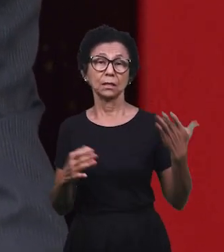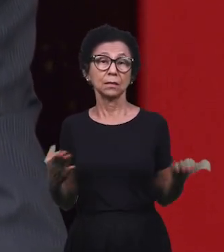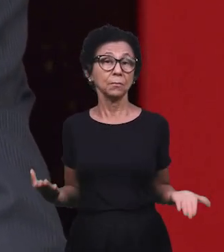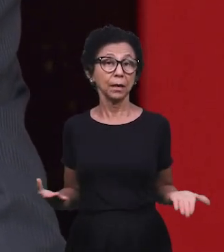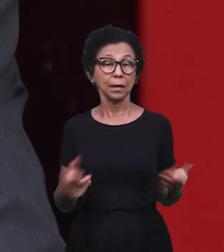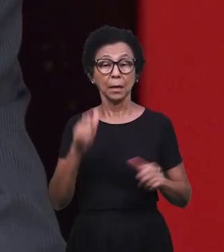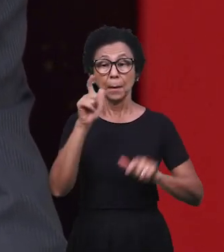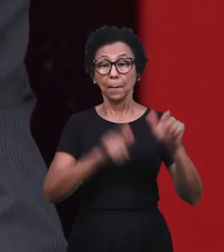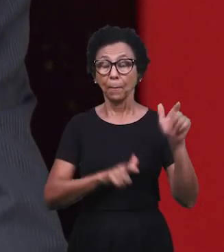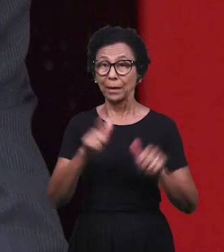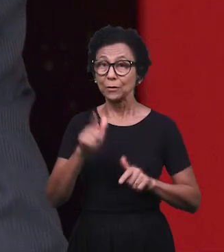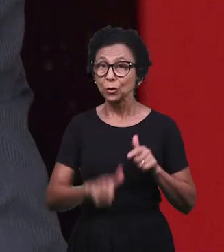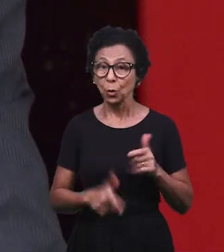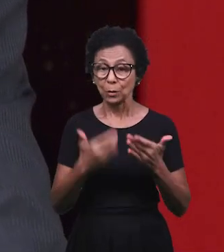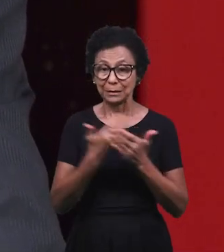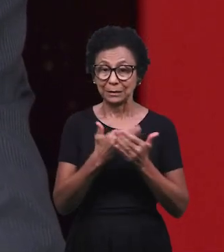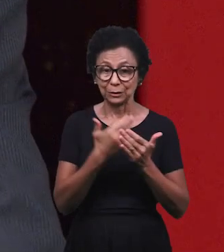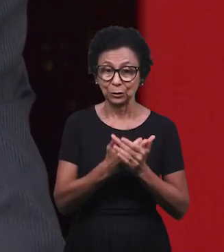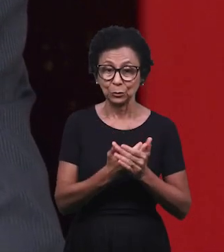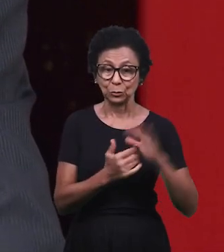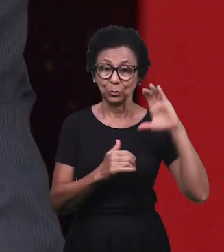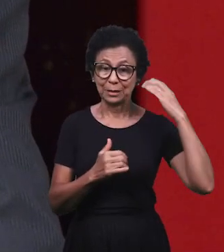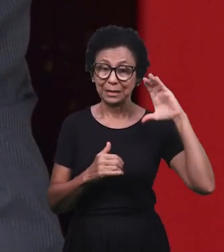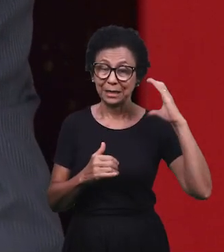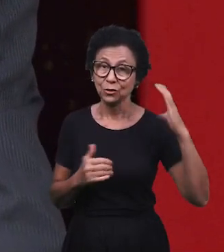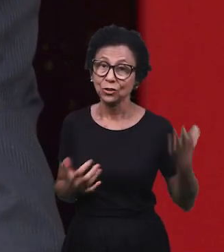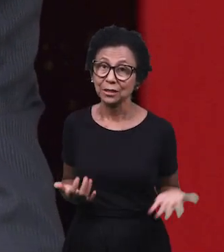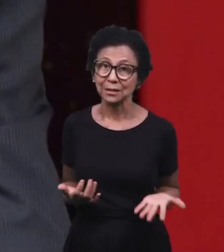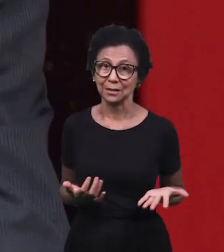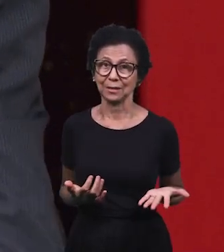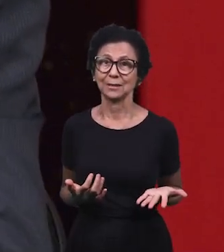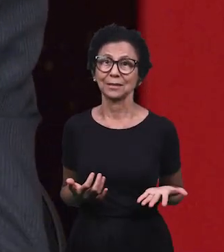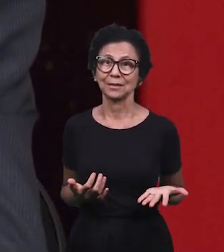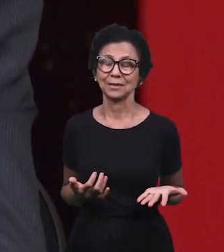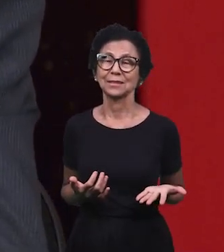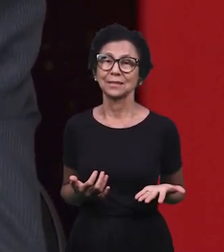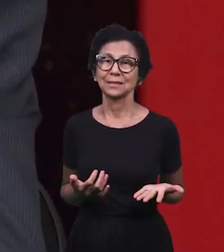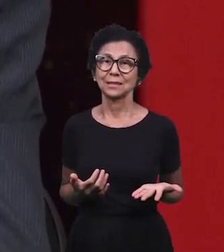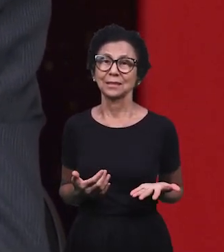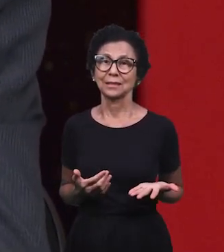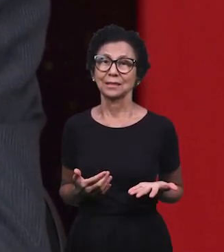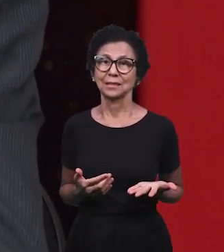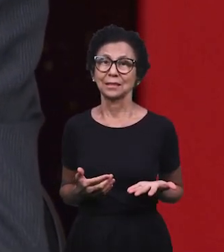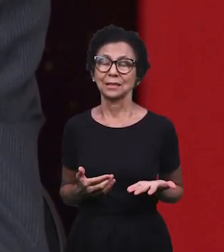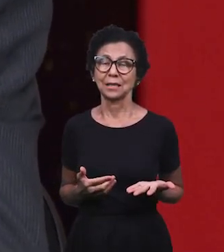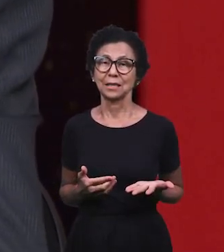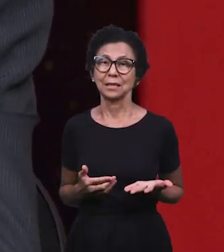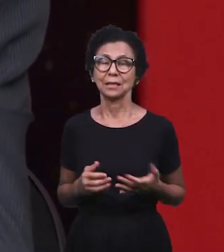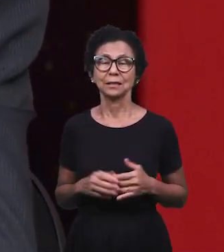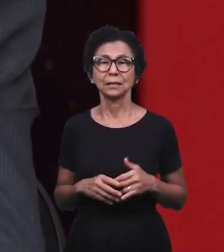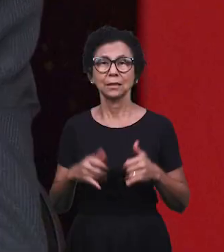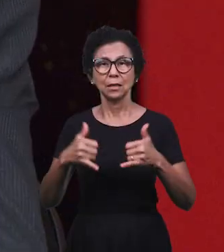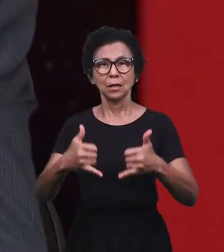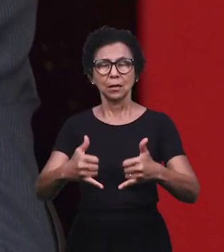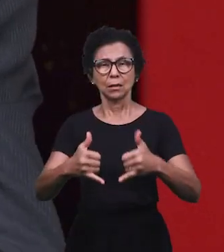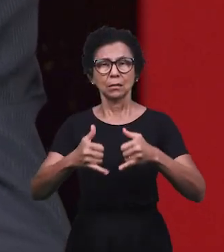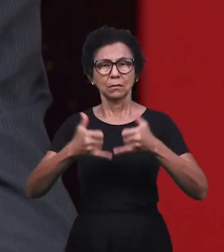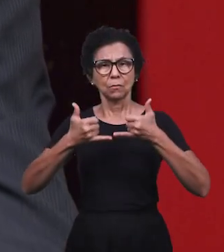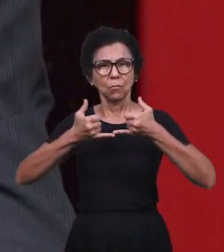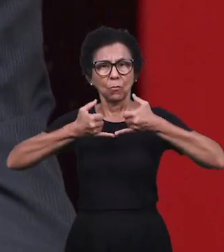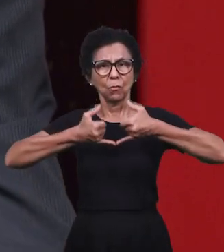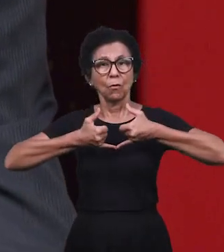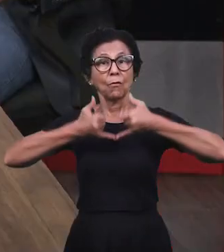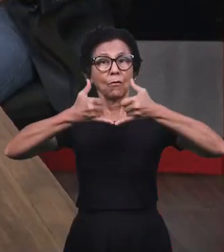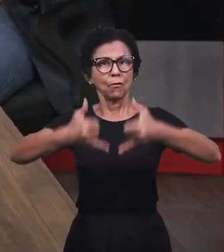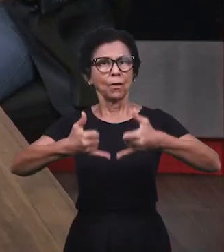por fazer ciência, são pseudocientistas? É uma coisa que a gente precisa aqui trazer à tona, né? A pessoa refletir também sobre